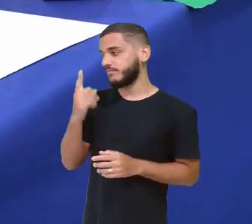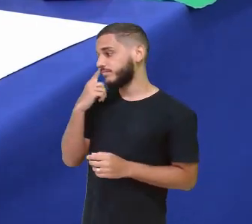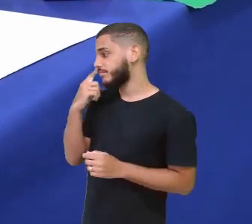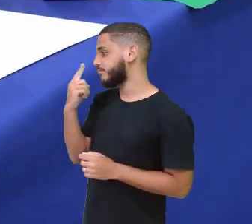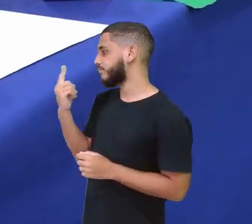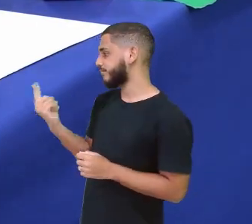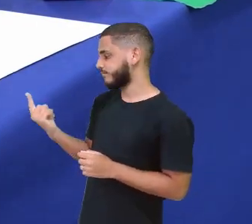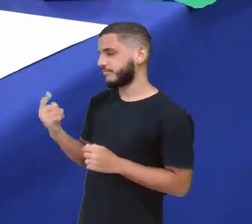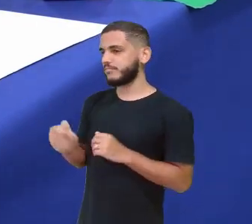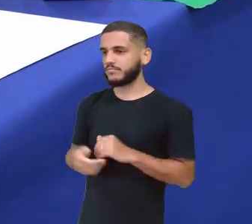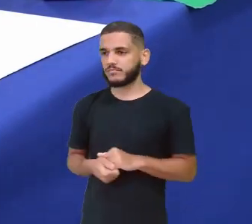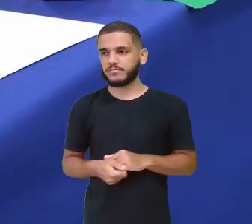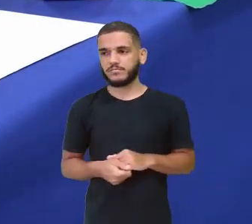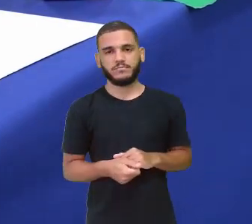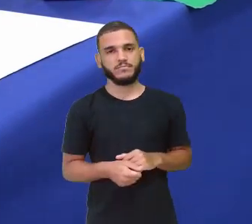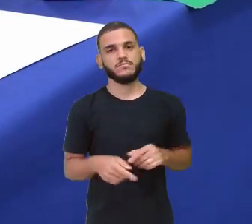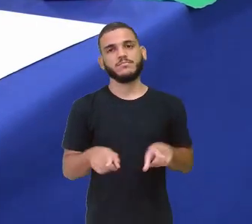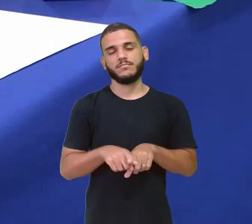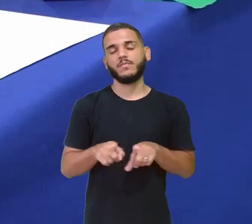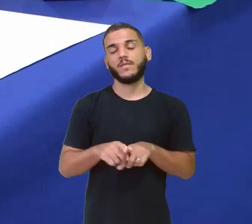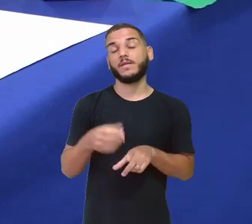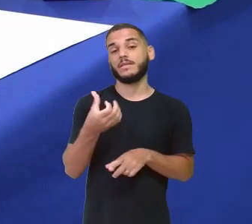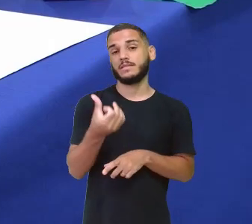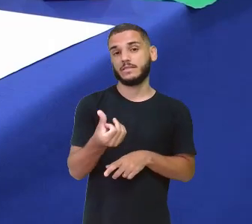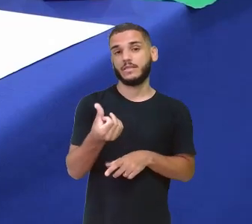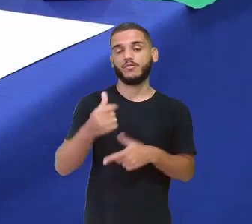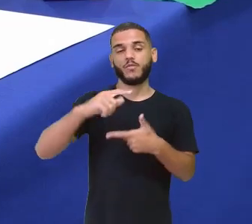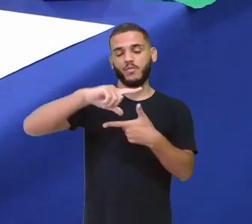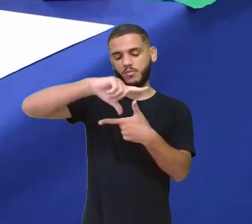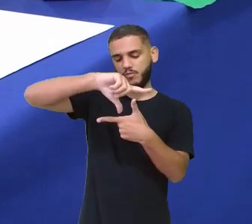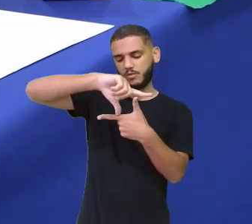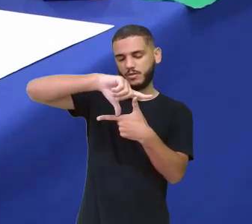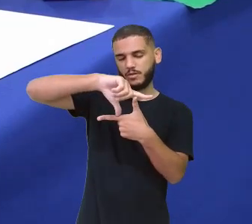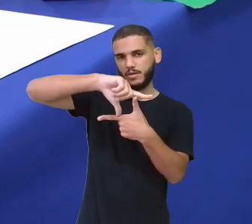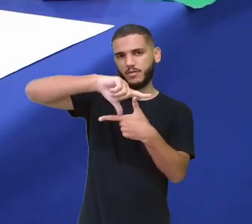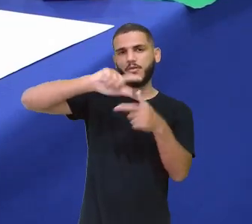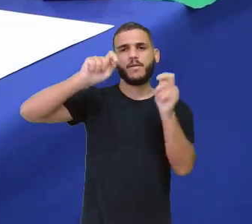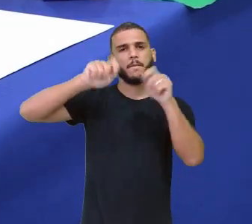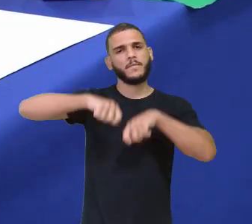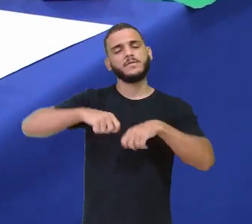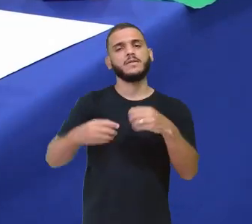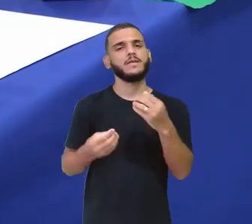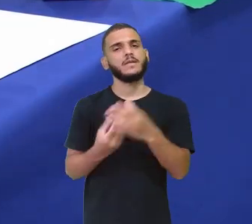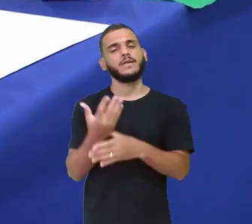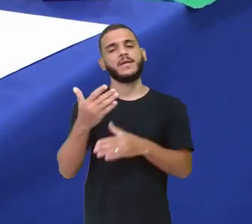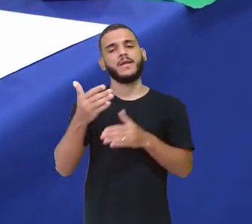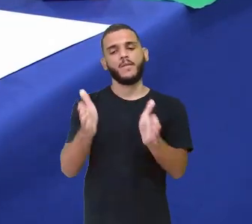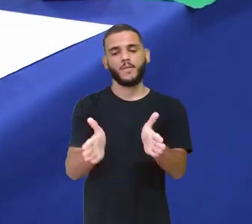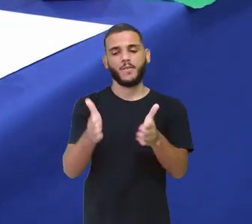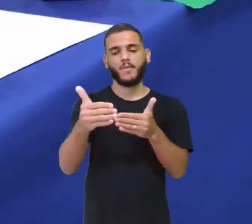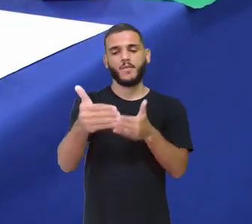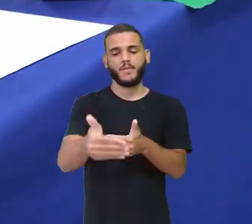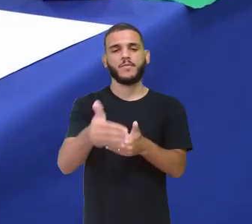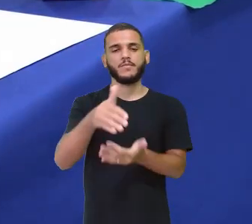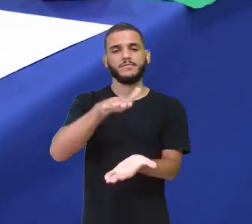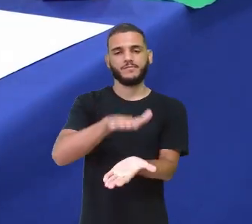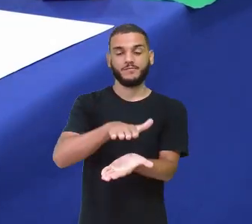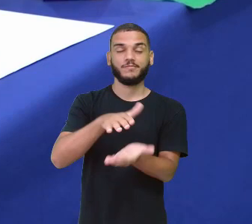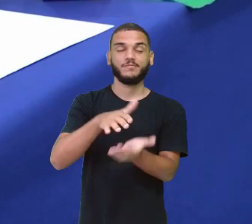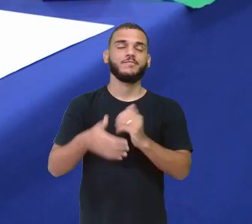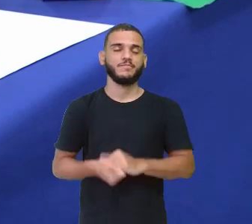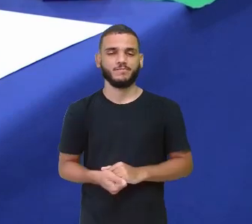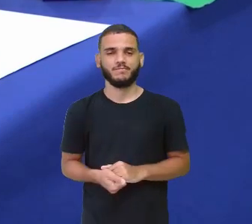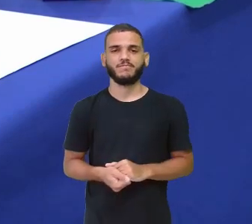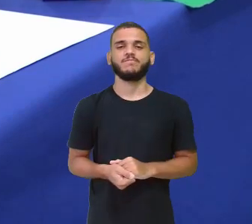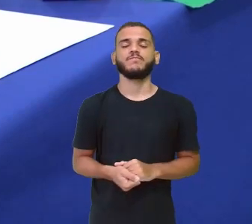de 6 faces quadradas, eu consigo formar o meu cubo, uma figura sólida espacial